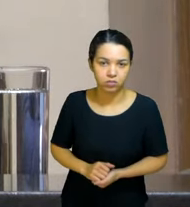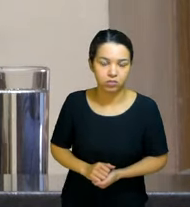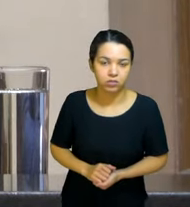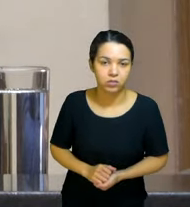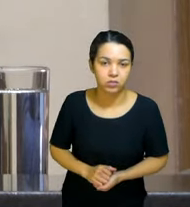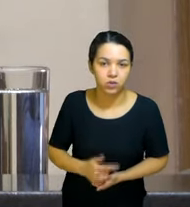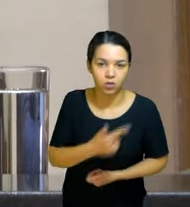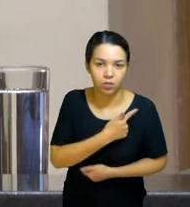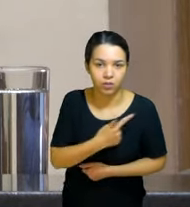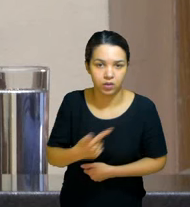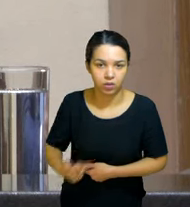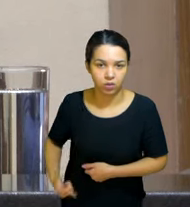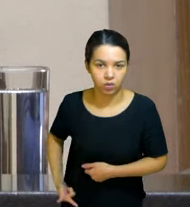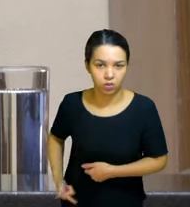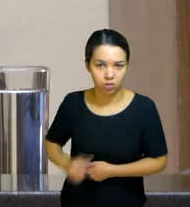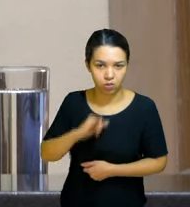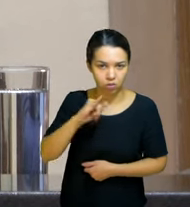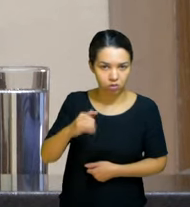Governador Jorginho Melo,